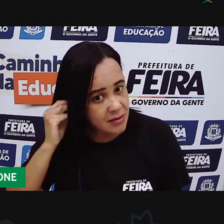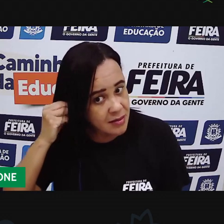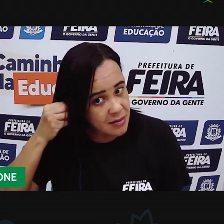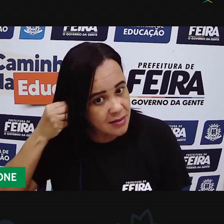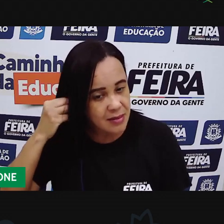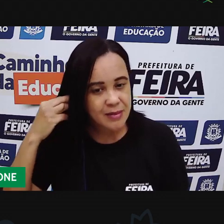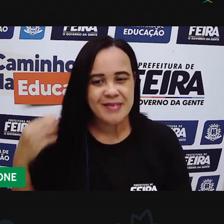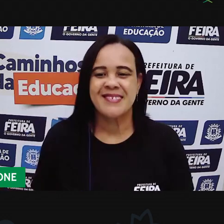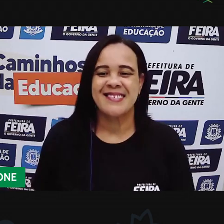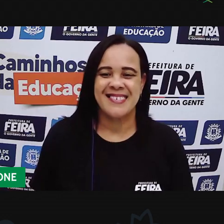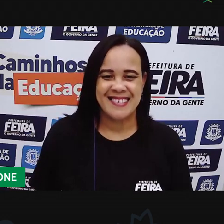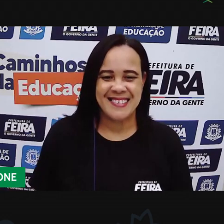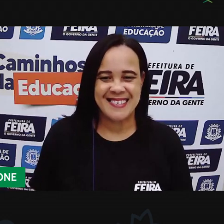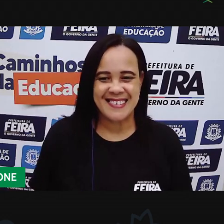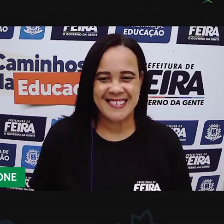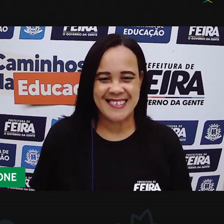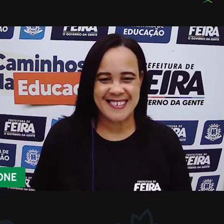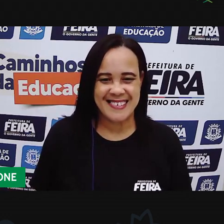1, 2, 3.